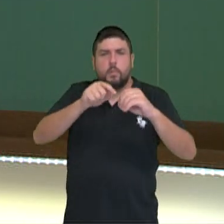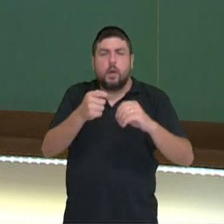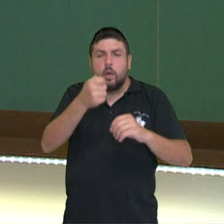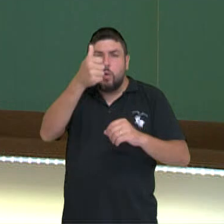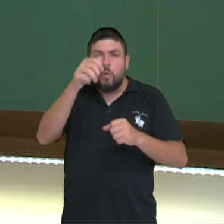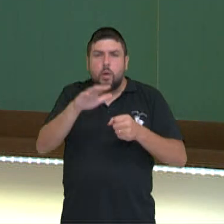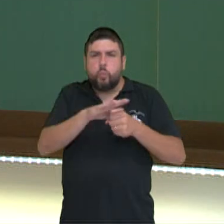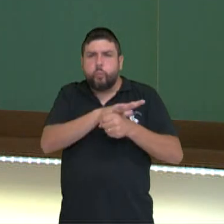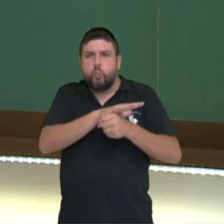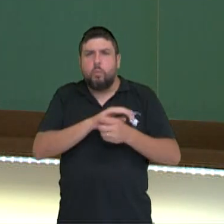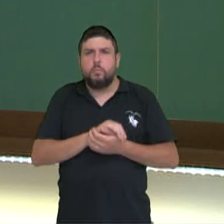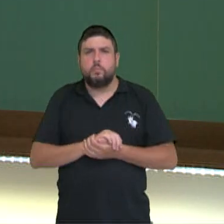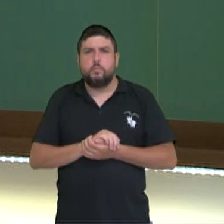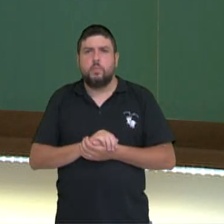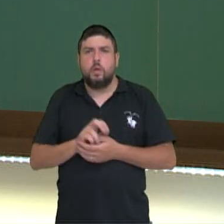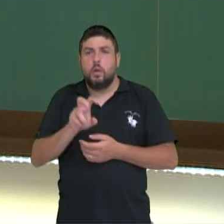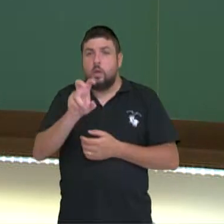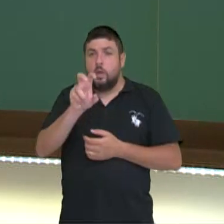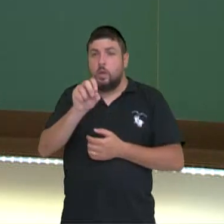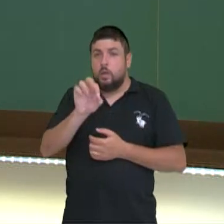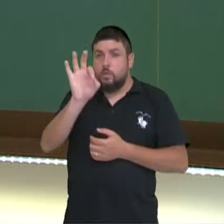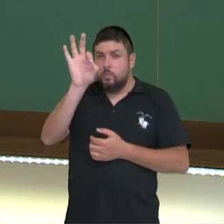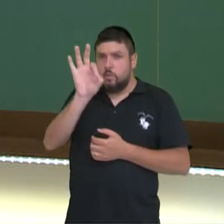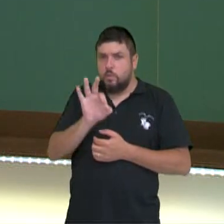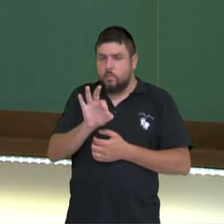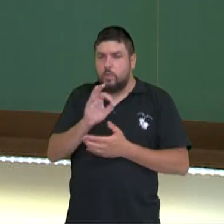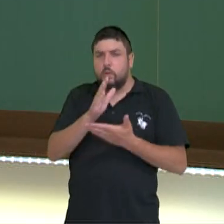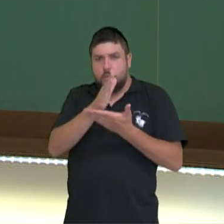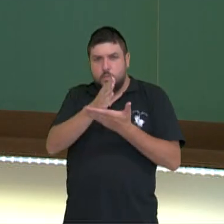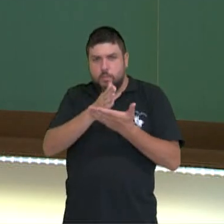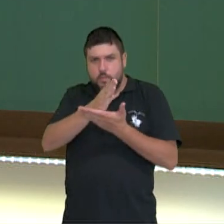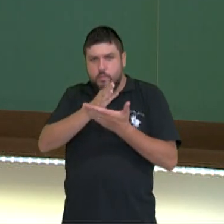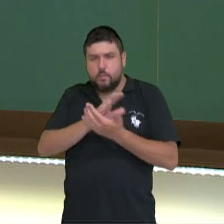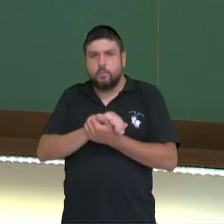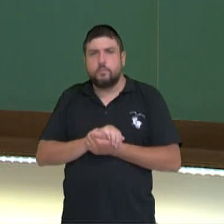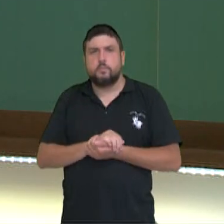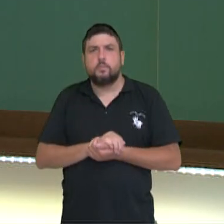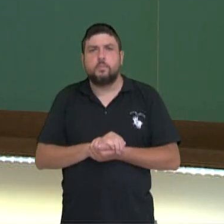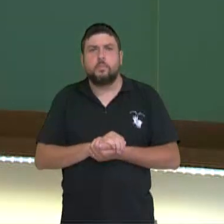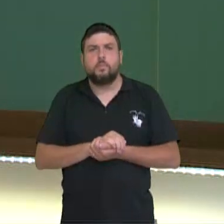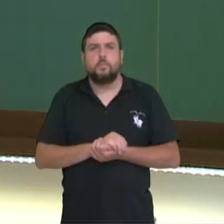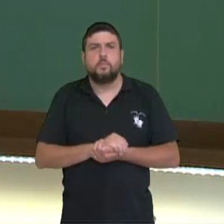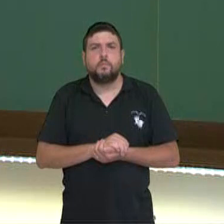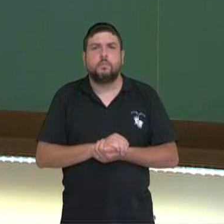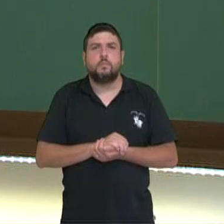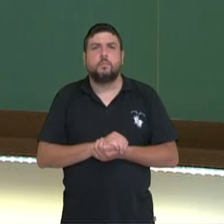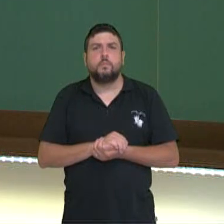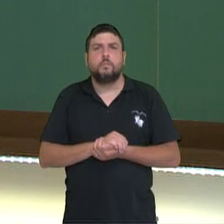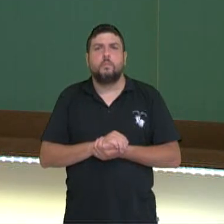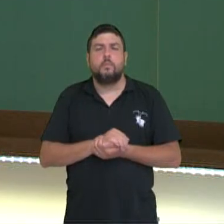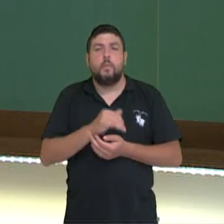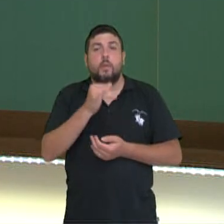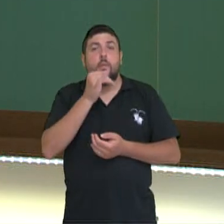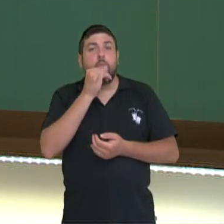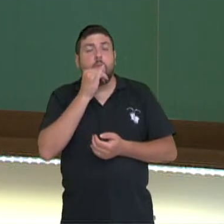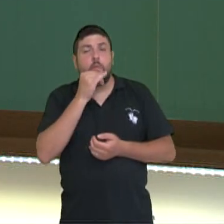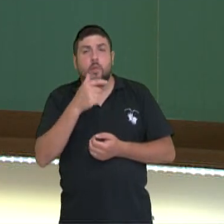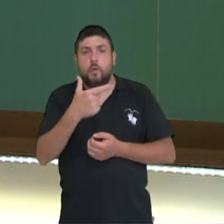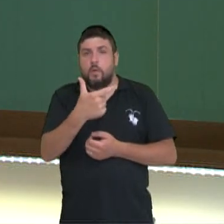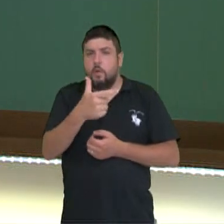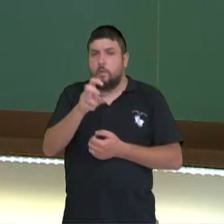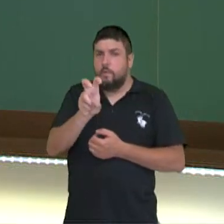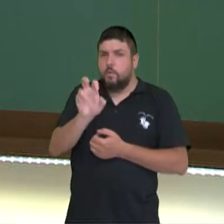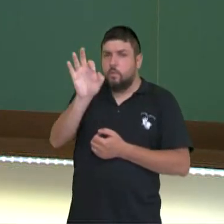temos 50%, que é a metade do todo, e assim por diante para todos os outros percentuais aqui. Por exemplo, aqui o